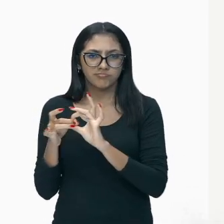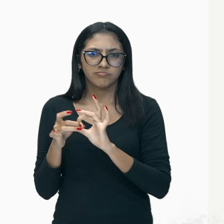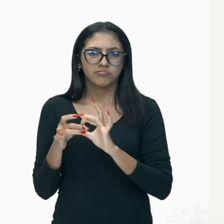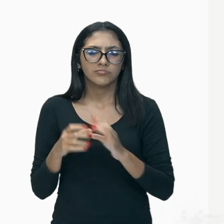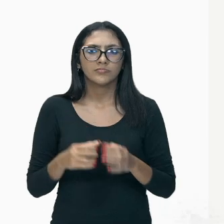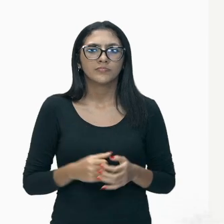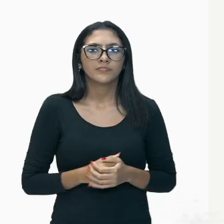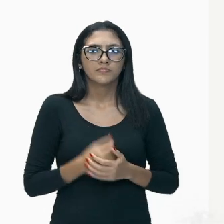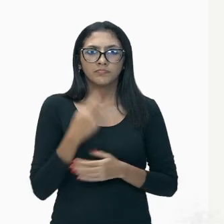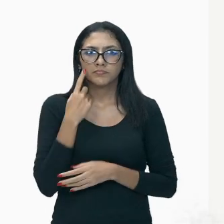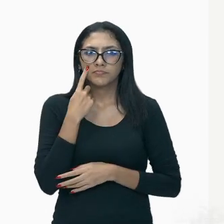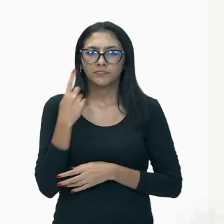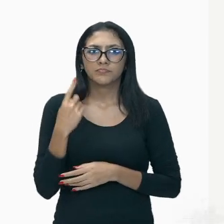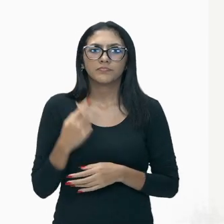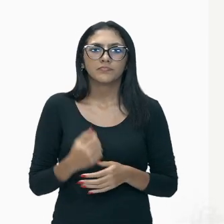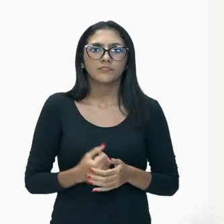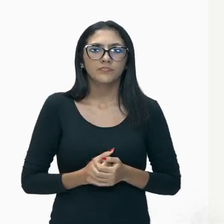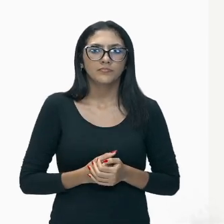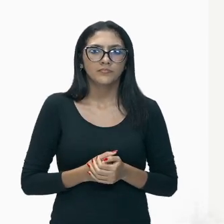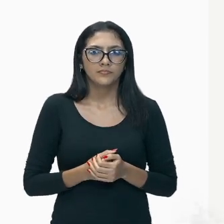energia elétrica.